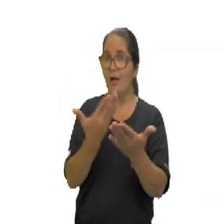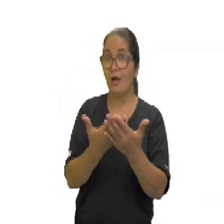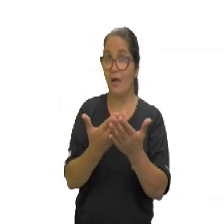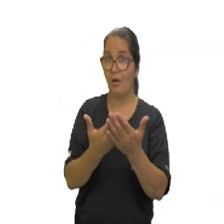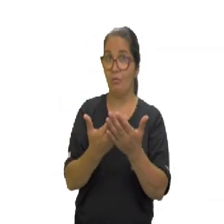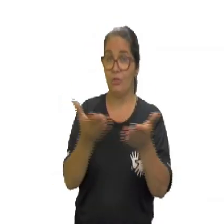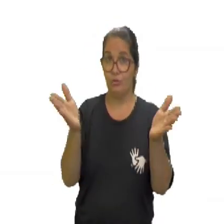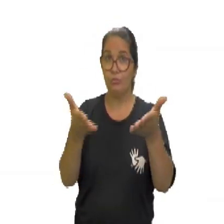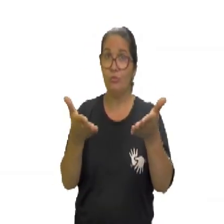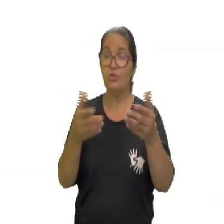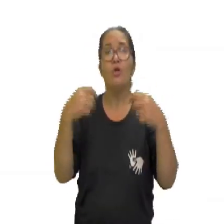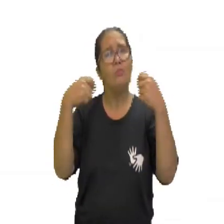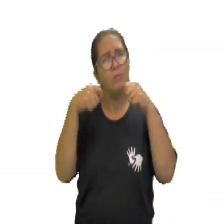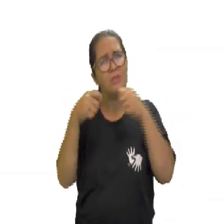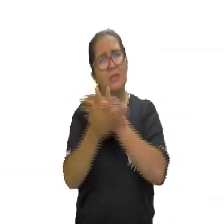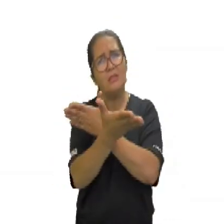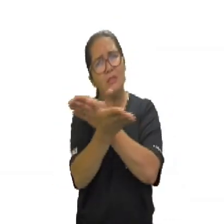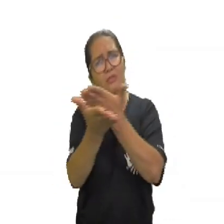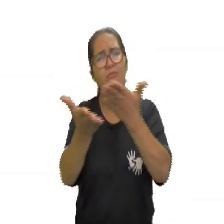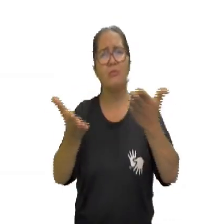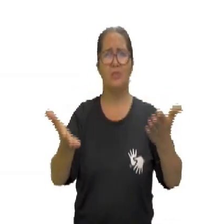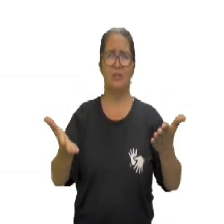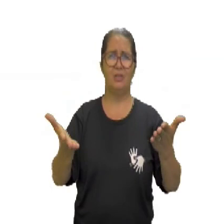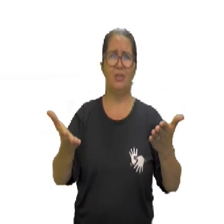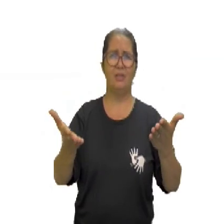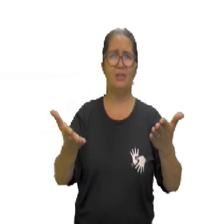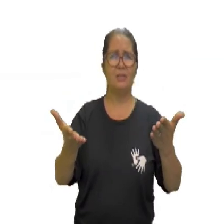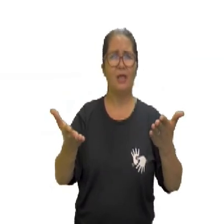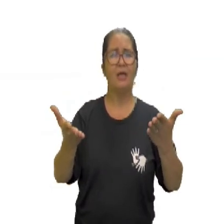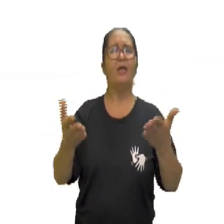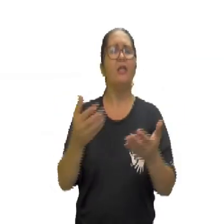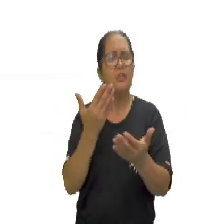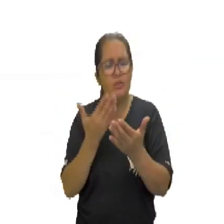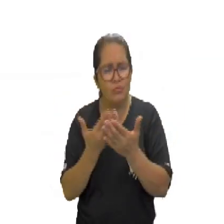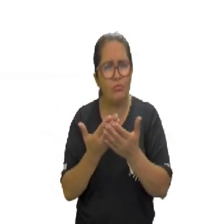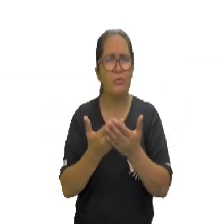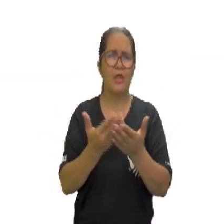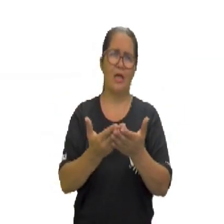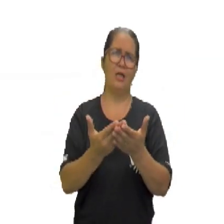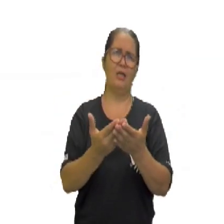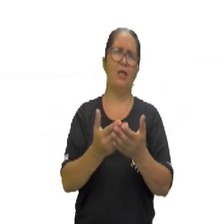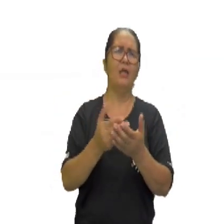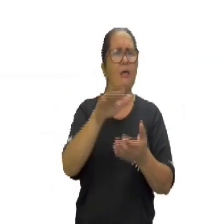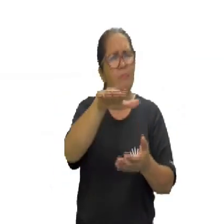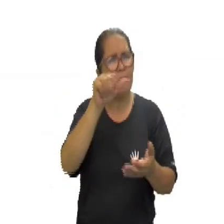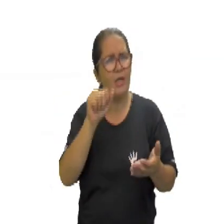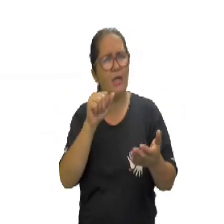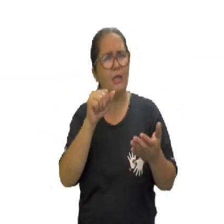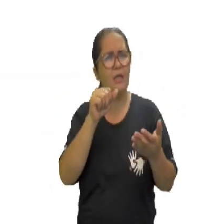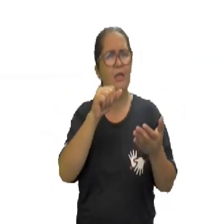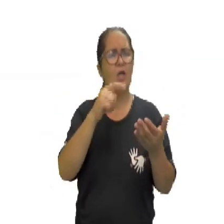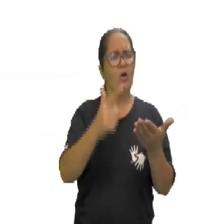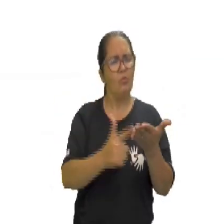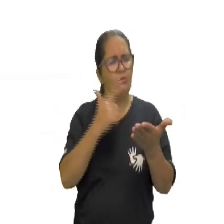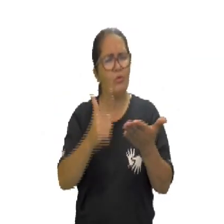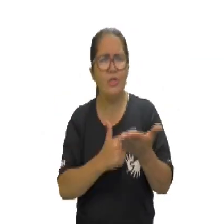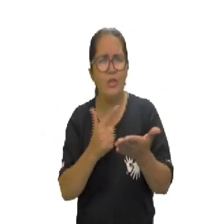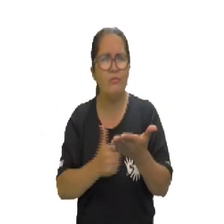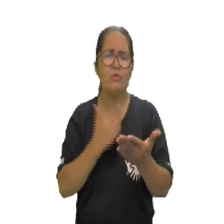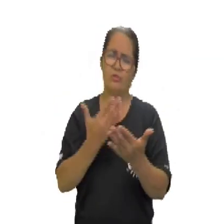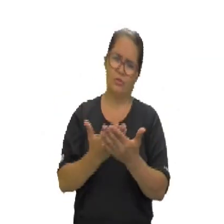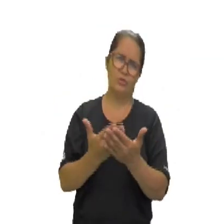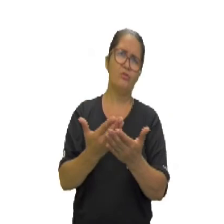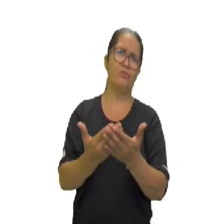todo o cuidado para observar os nomes, para observar os tipos de vegetação que nós falamos e a característica de cada uma